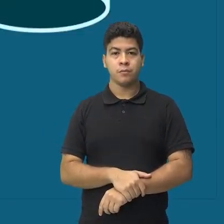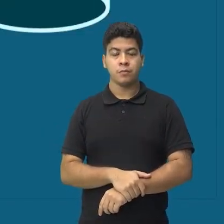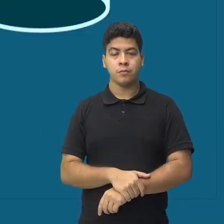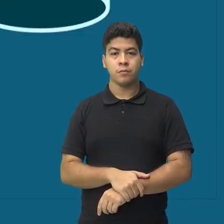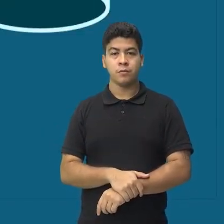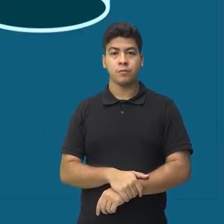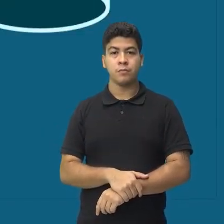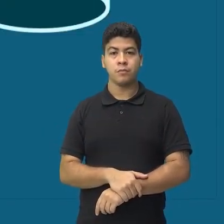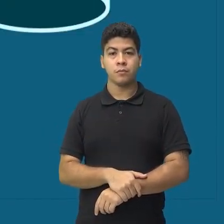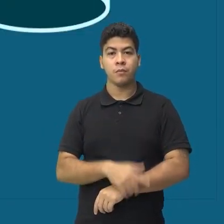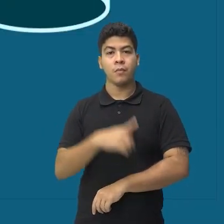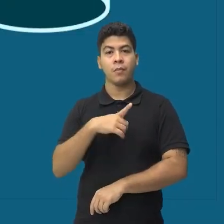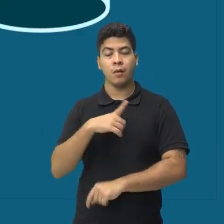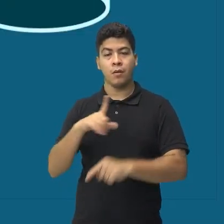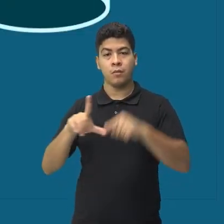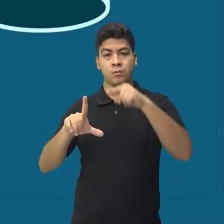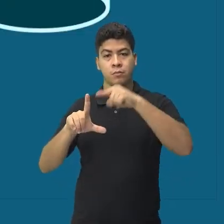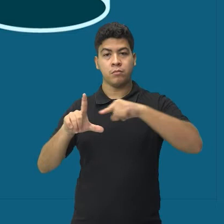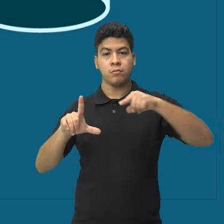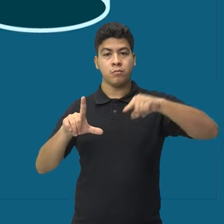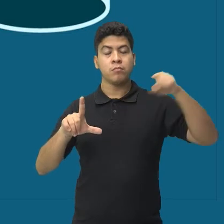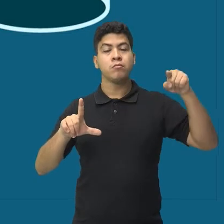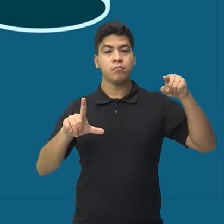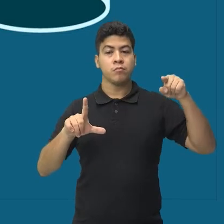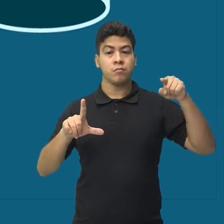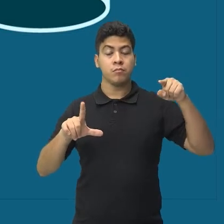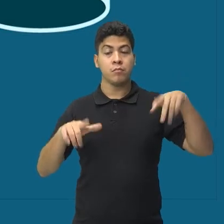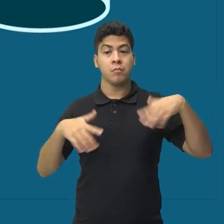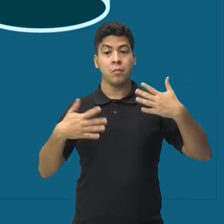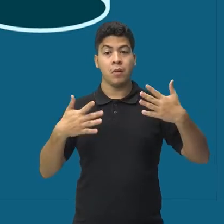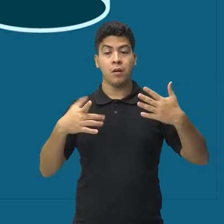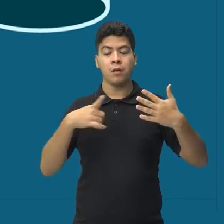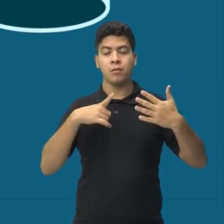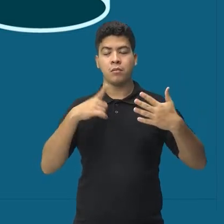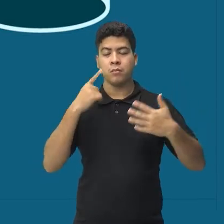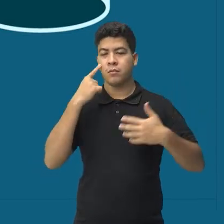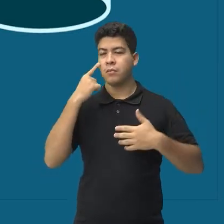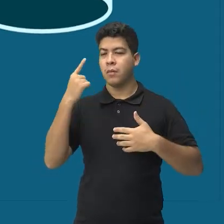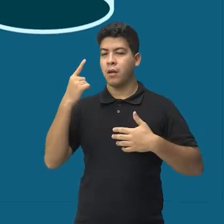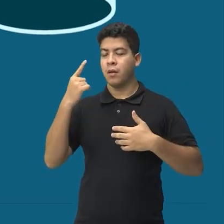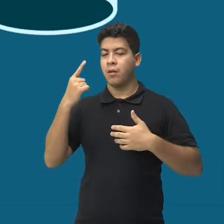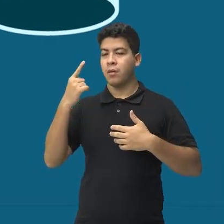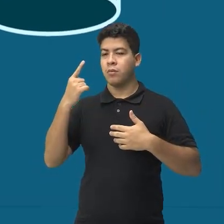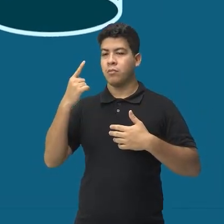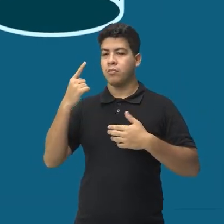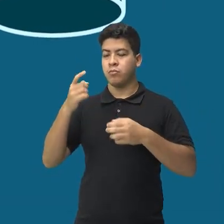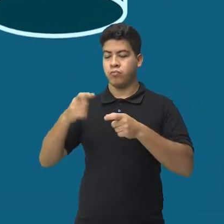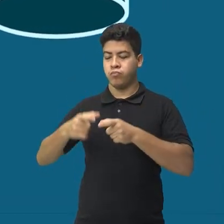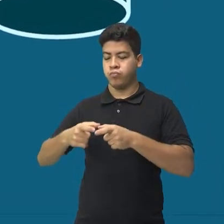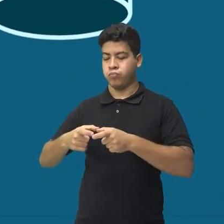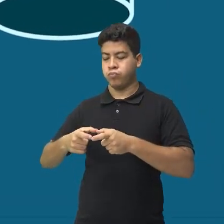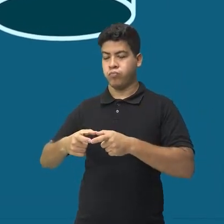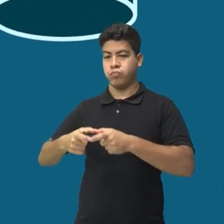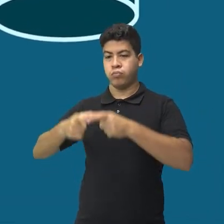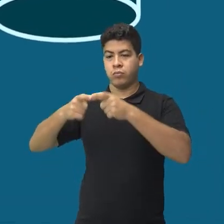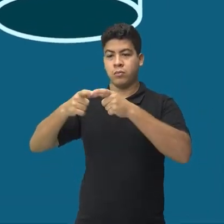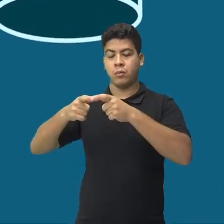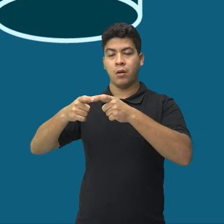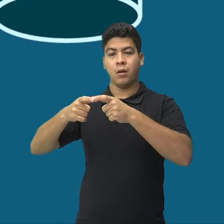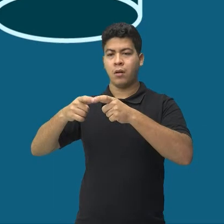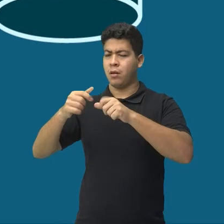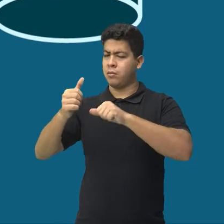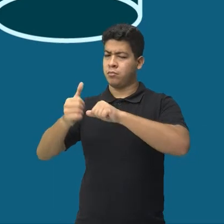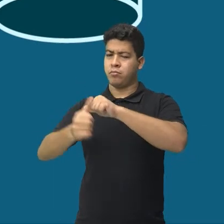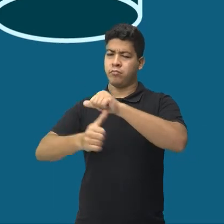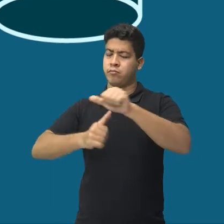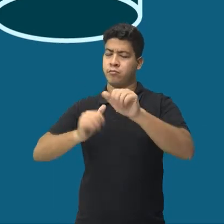Aí está, né? O gráfico da pressão pelo volume, eu tenho ali o cilindro onde o gás está contido, ok? A temperatura não está mudando aí